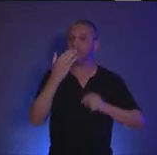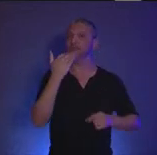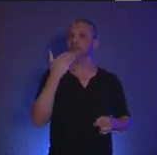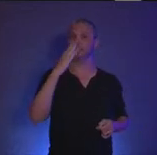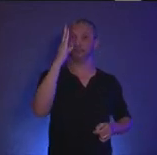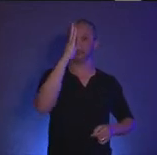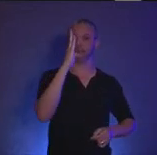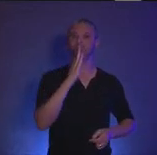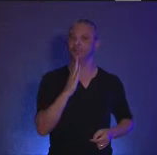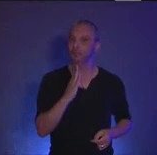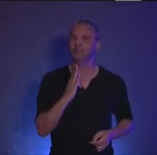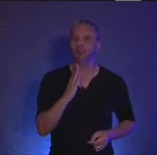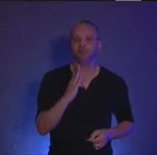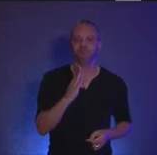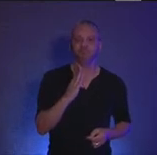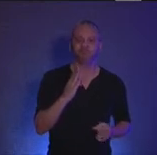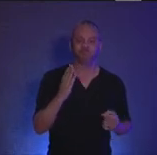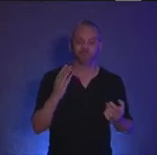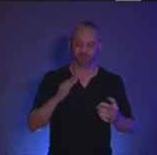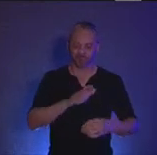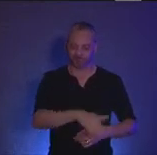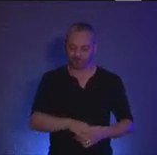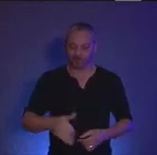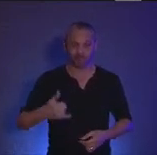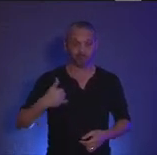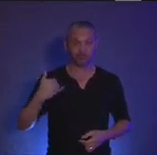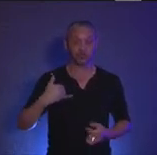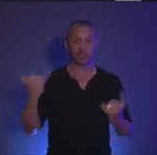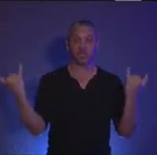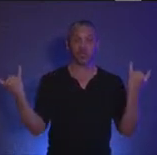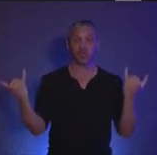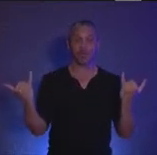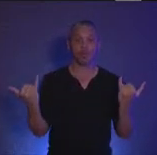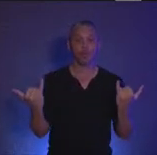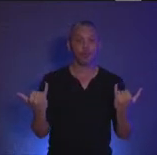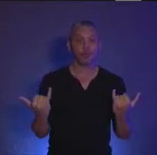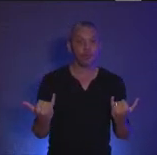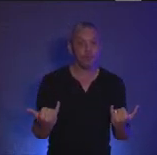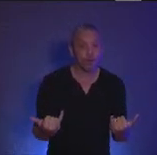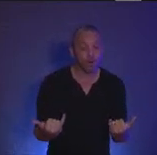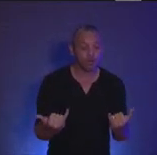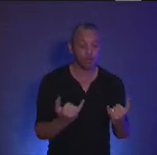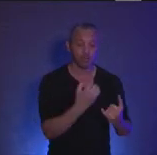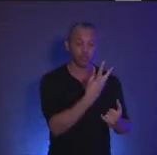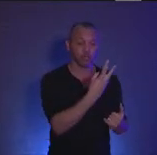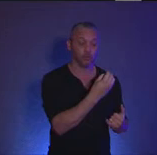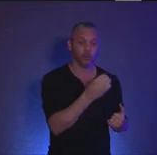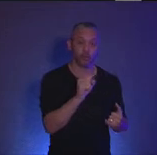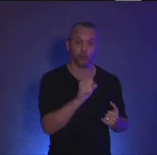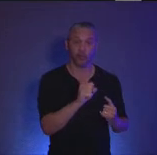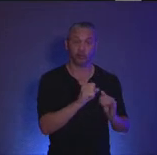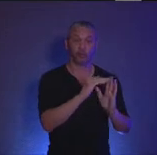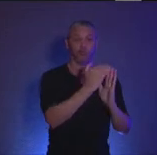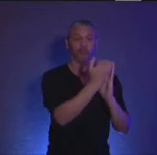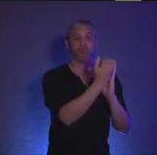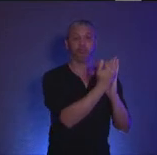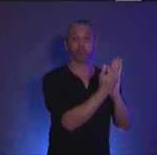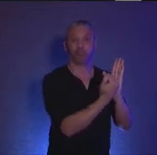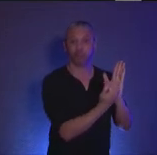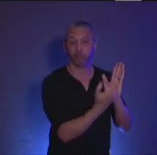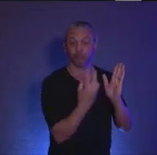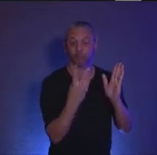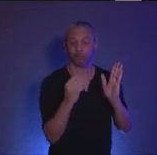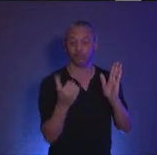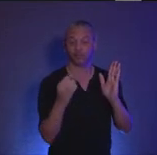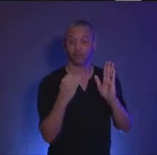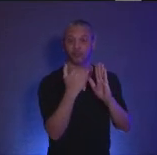Então, a proporção de crianças abaixo do peso ideal, que vinha caindo desde 2008, parou de cair. Em 2019, se